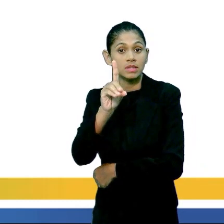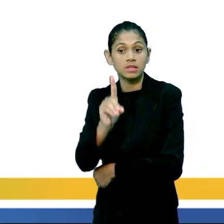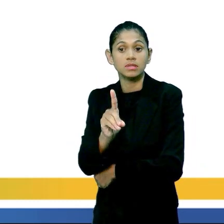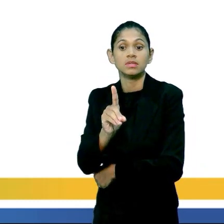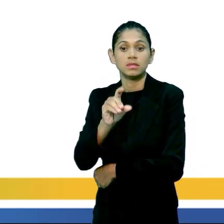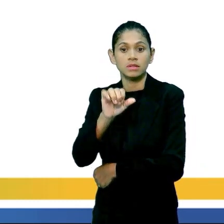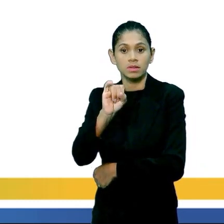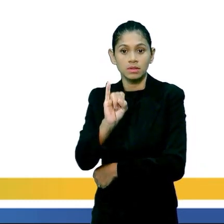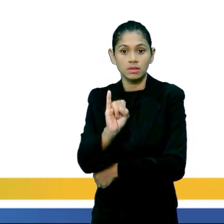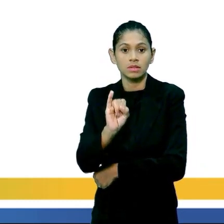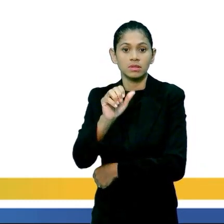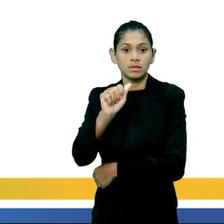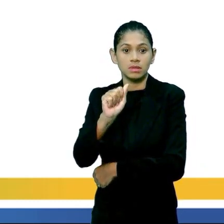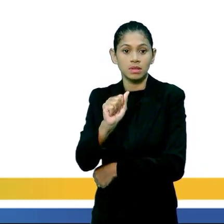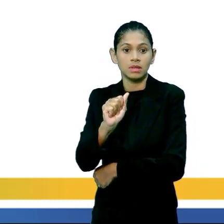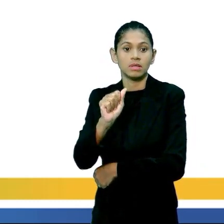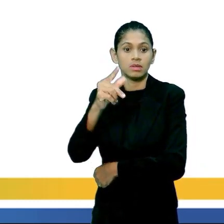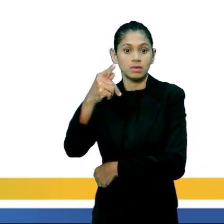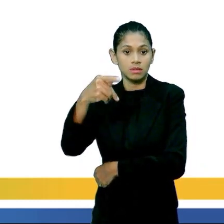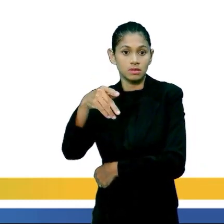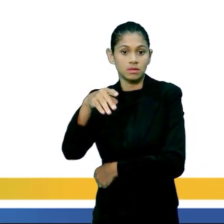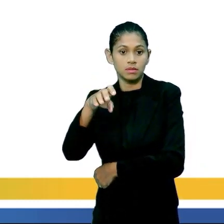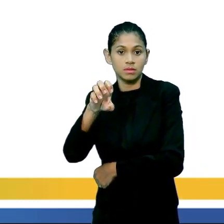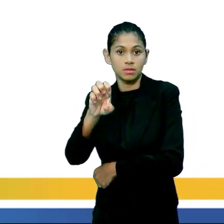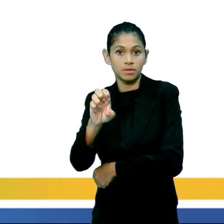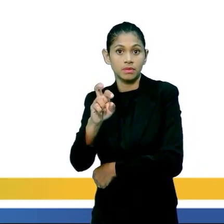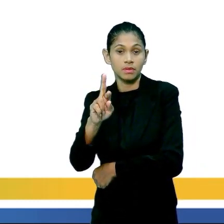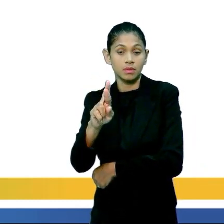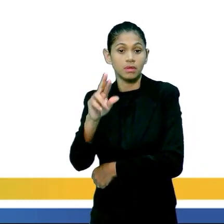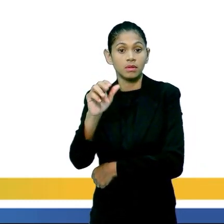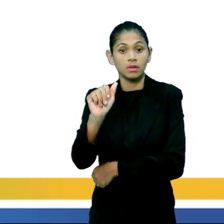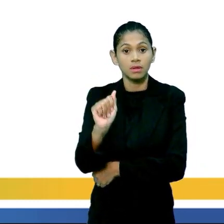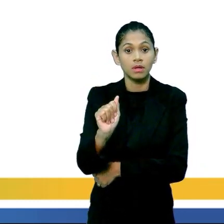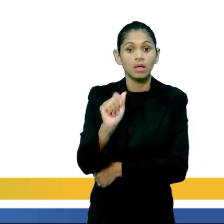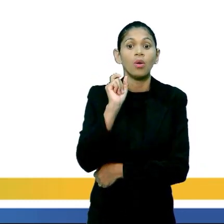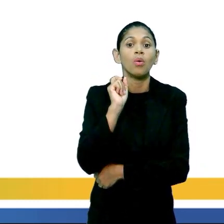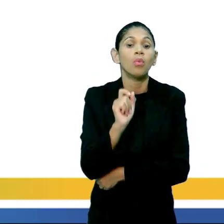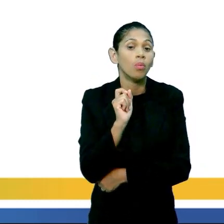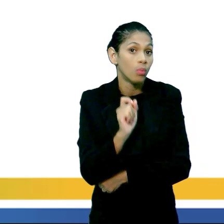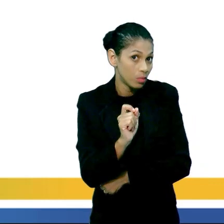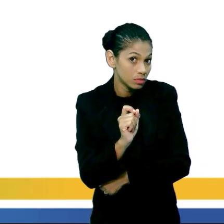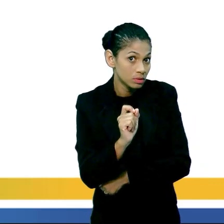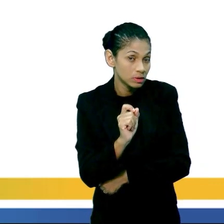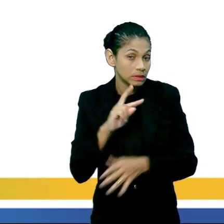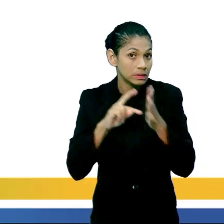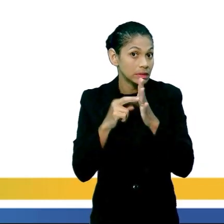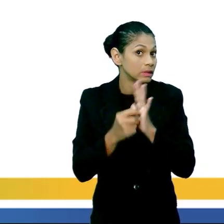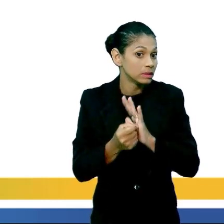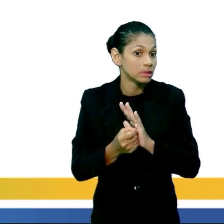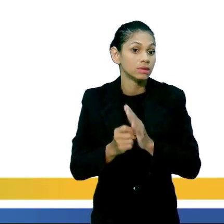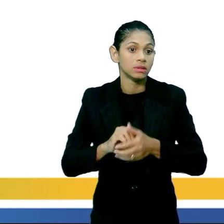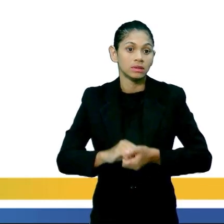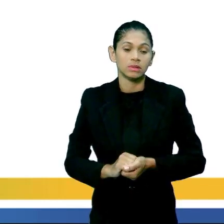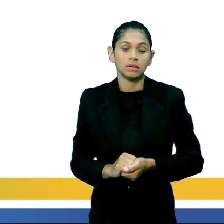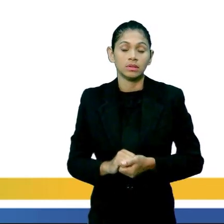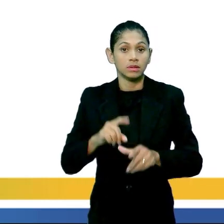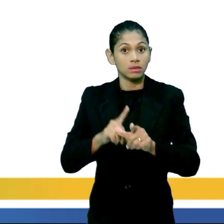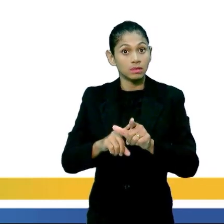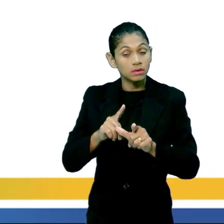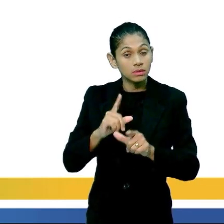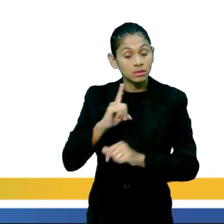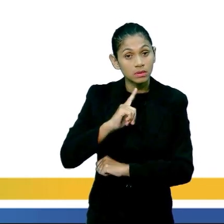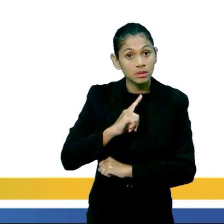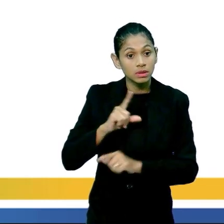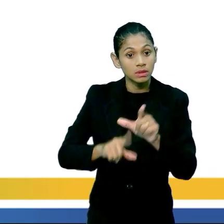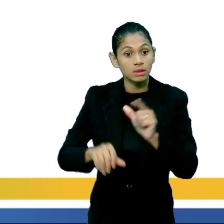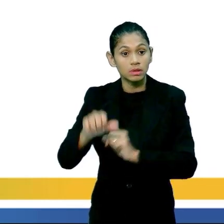Diáspora é uma grande migração, é uma fuga. No caso, a grande migração dos povos africanos vindos para a América. Nem toda